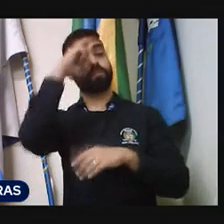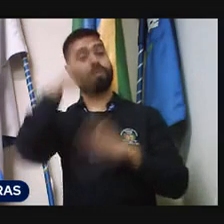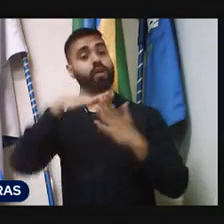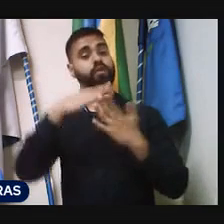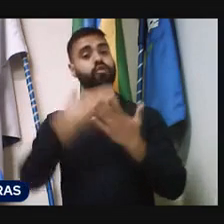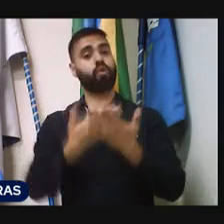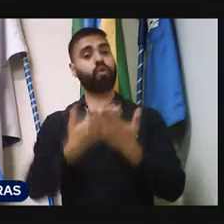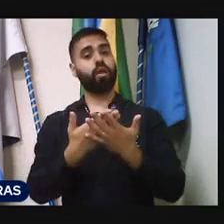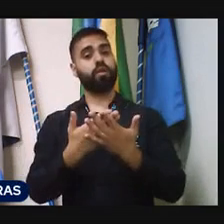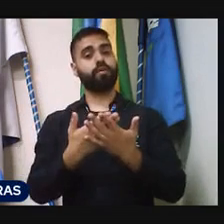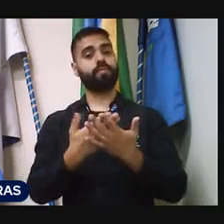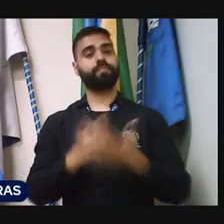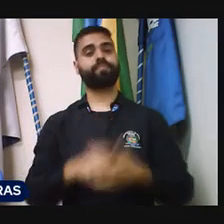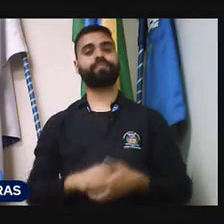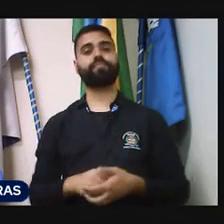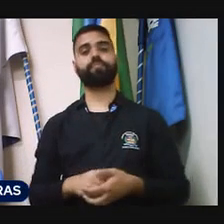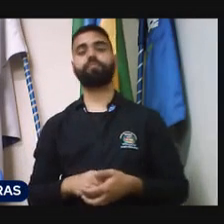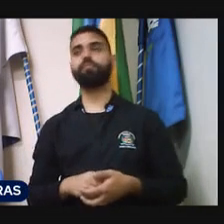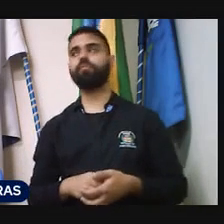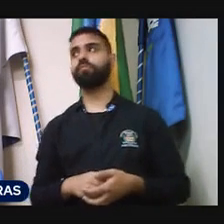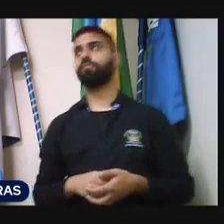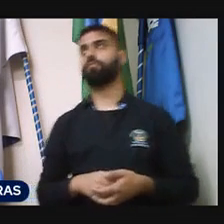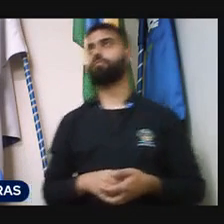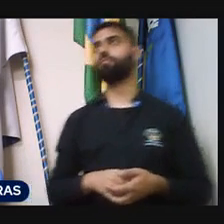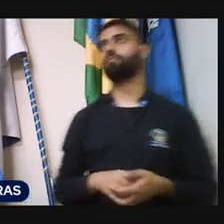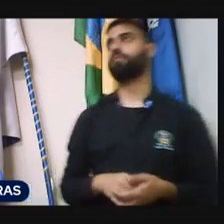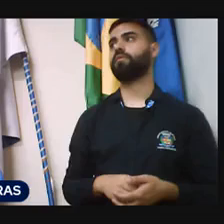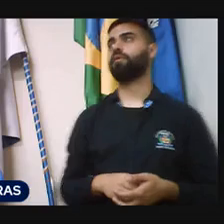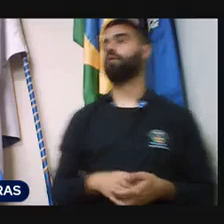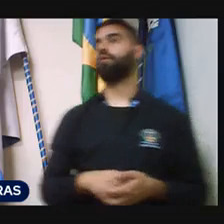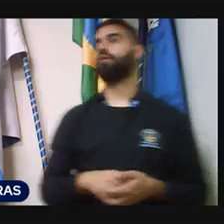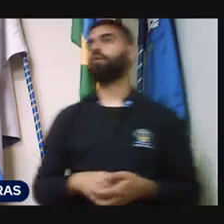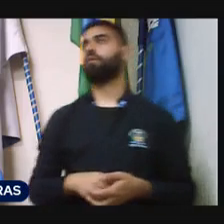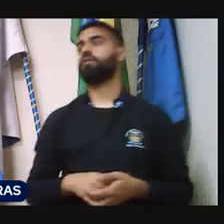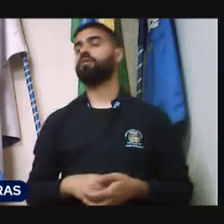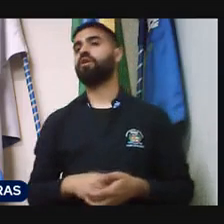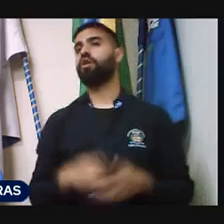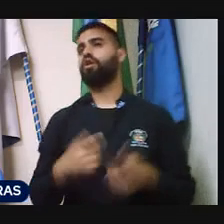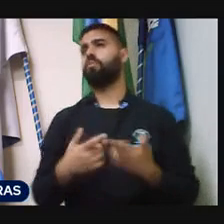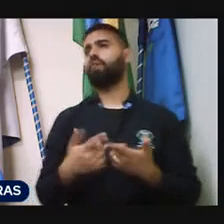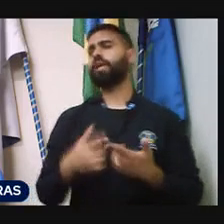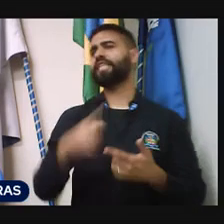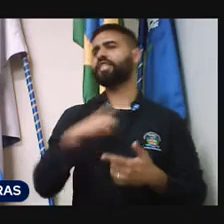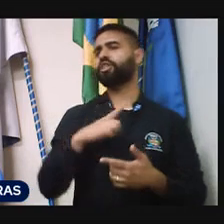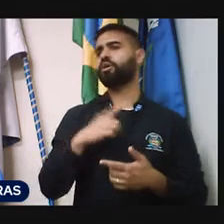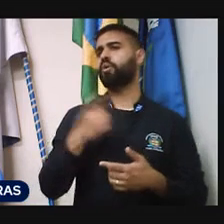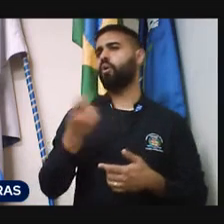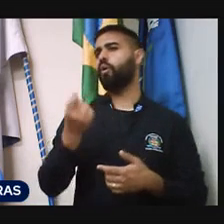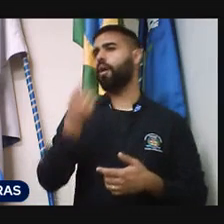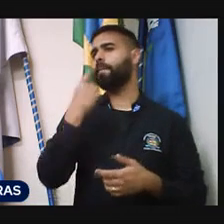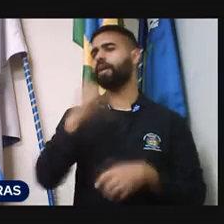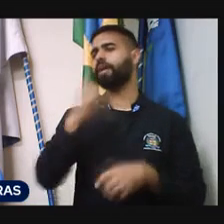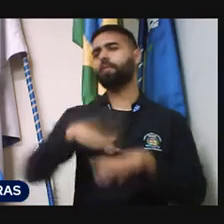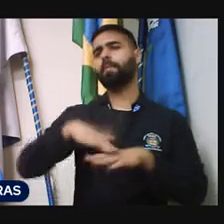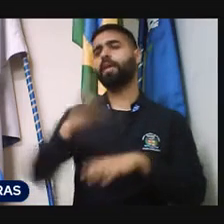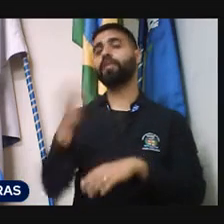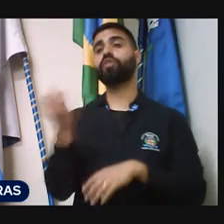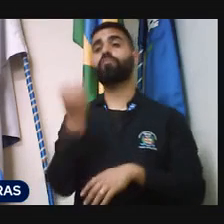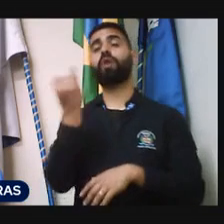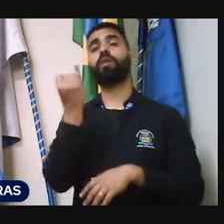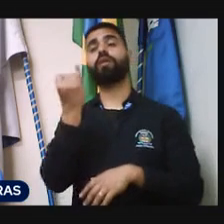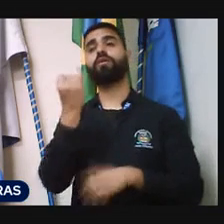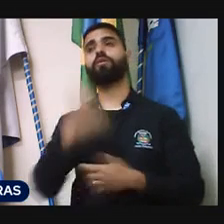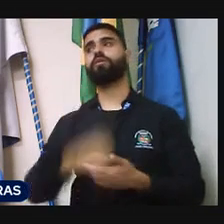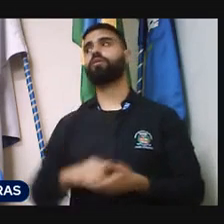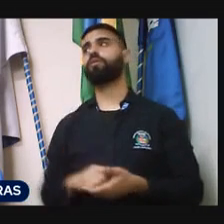aí ele era tratado e um remédio mais importante do Dr daqui que não me deixa mentir